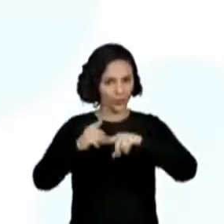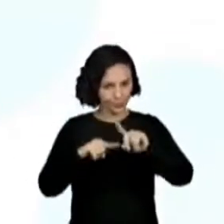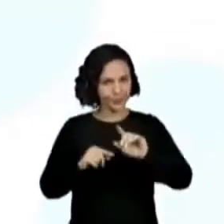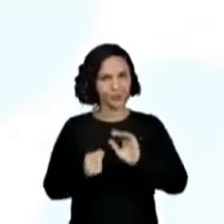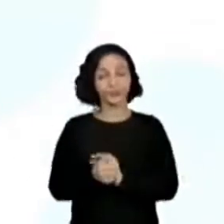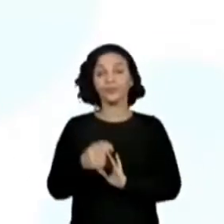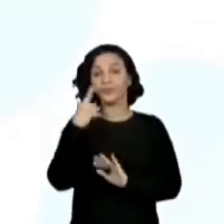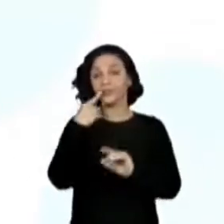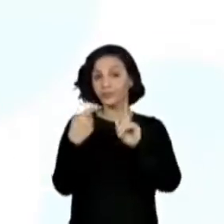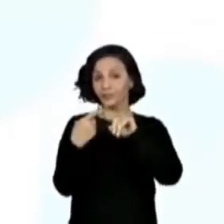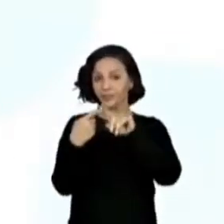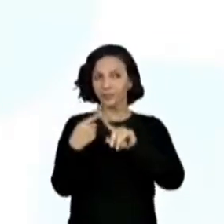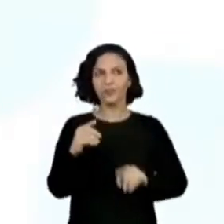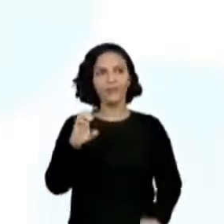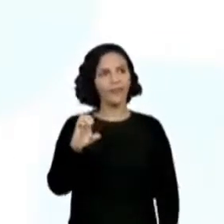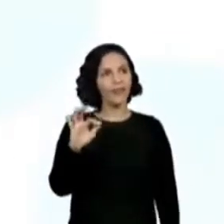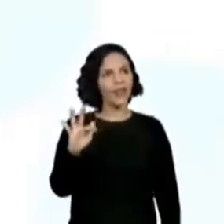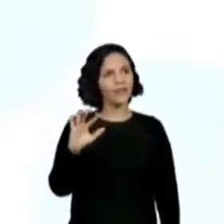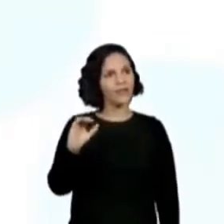Então, a gente tem a